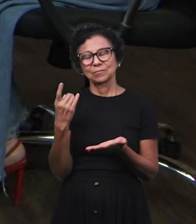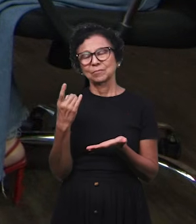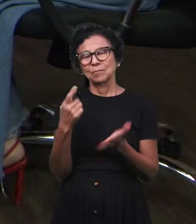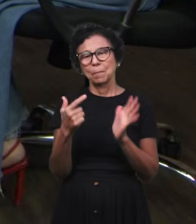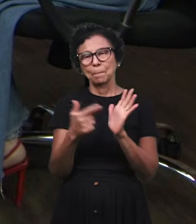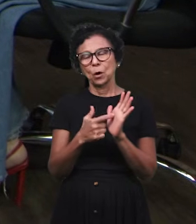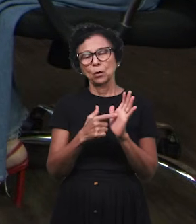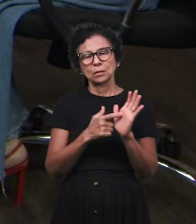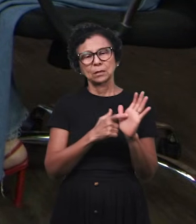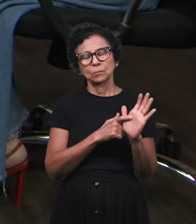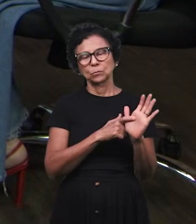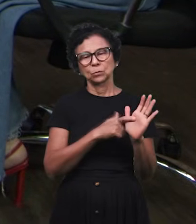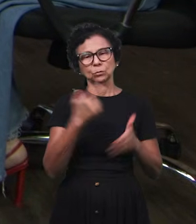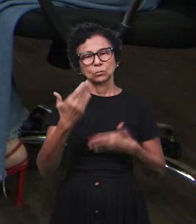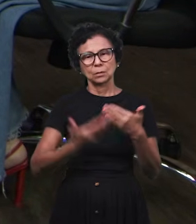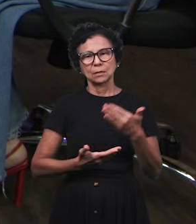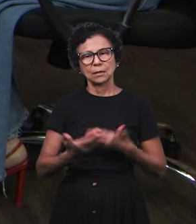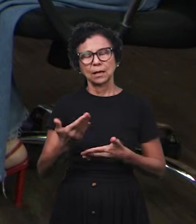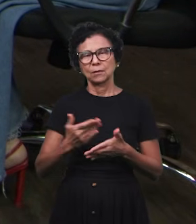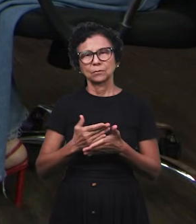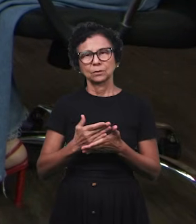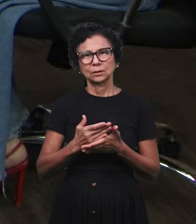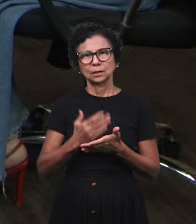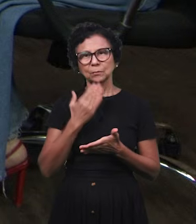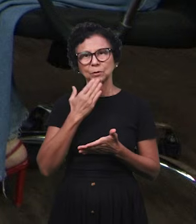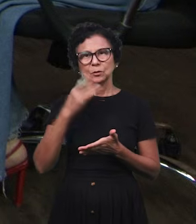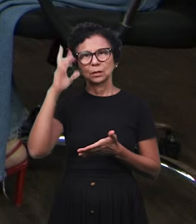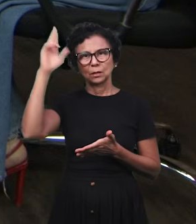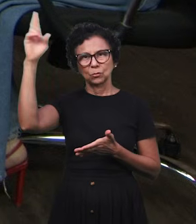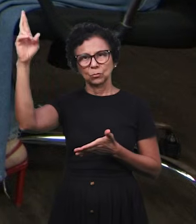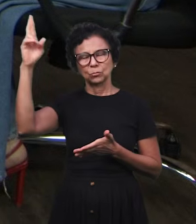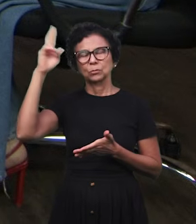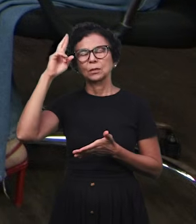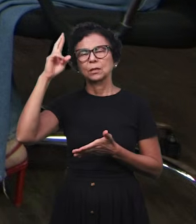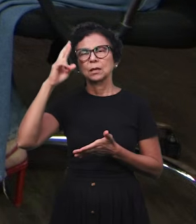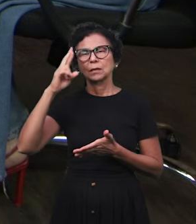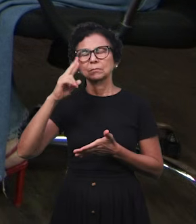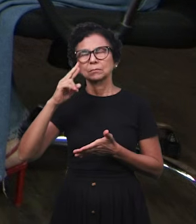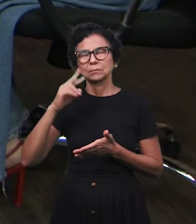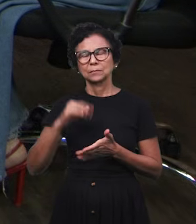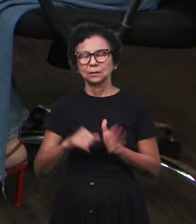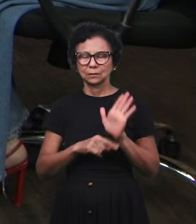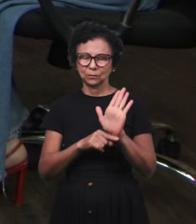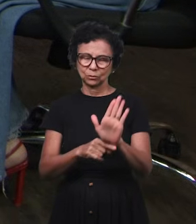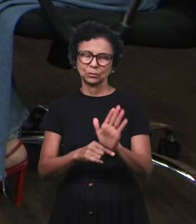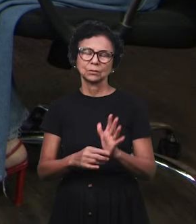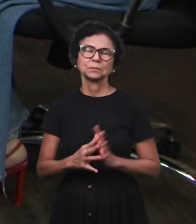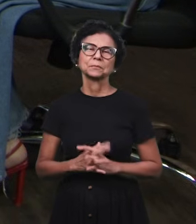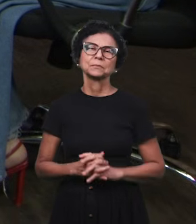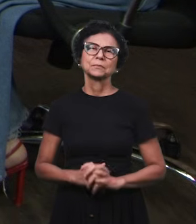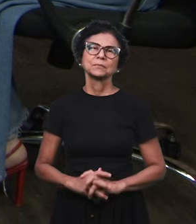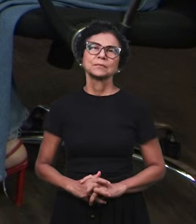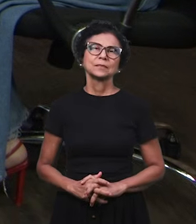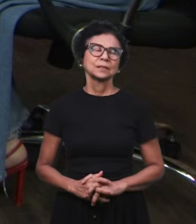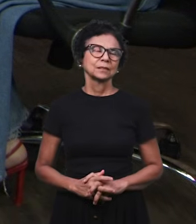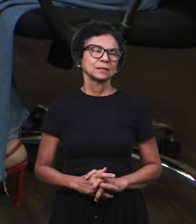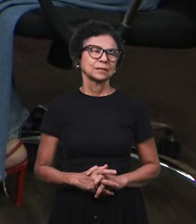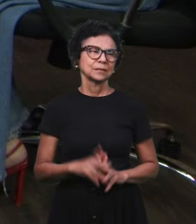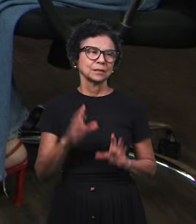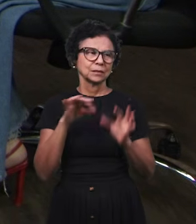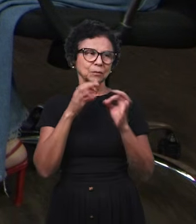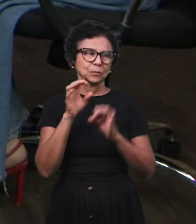que alcançaram a vitória, né? Aquilo que era mais importante. Glória a Jesus por isso. Amém. Você falou de TCC, eu fui